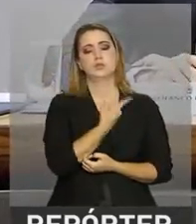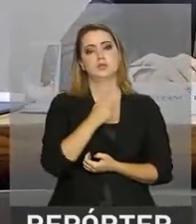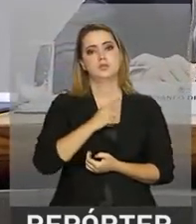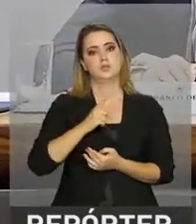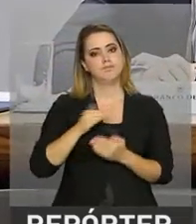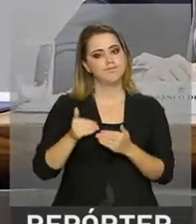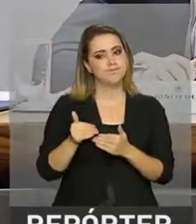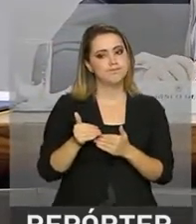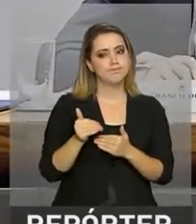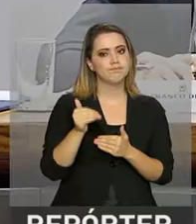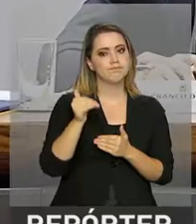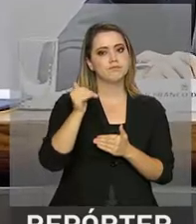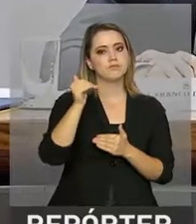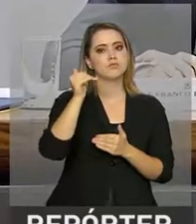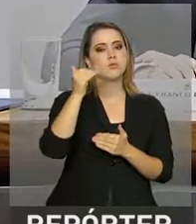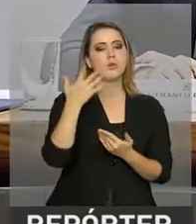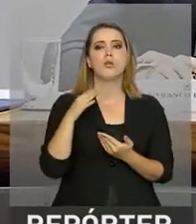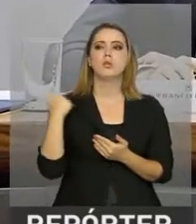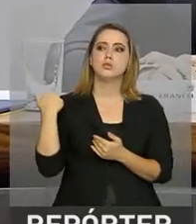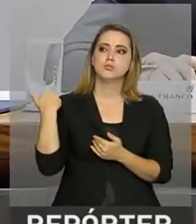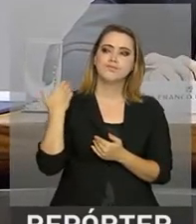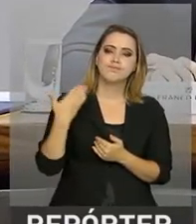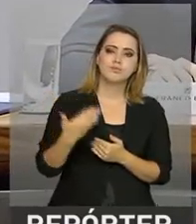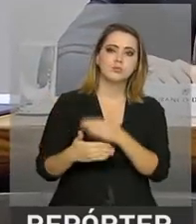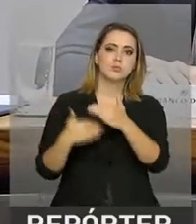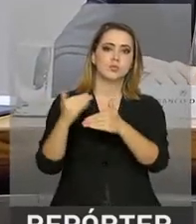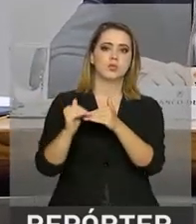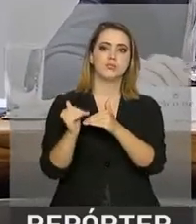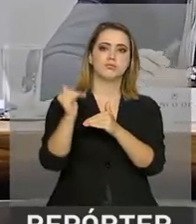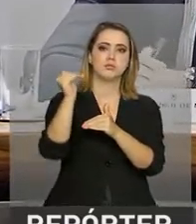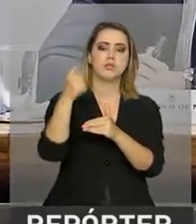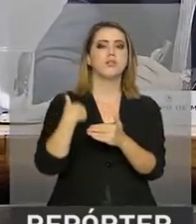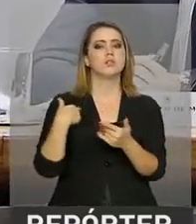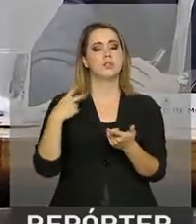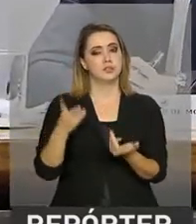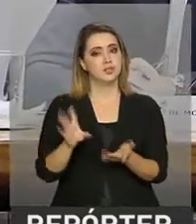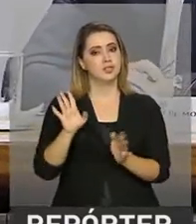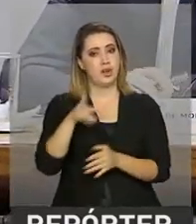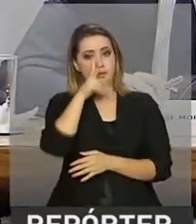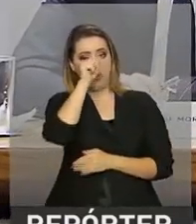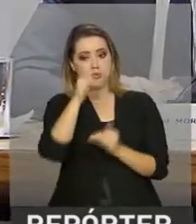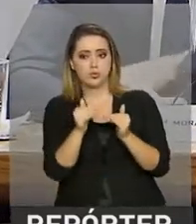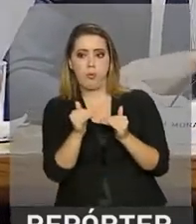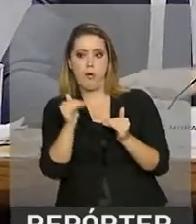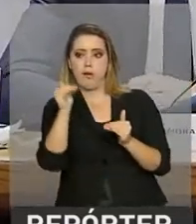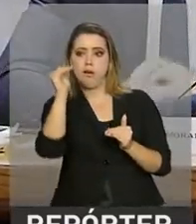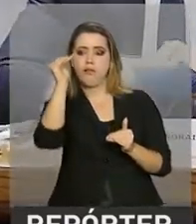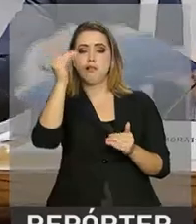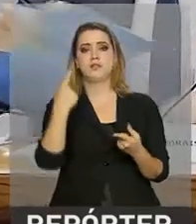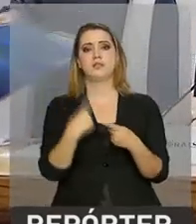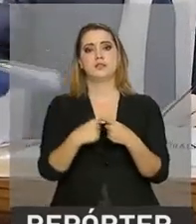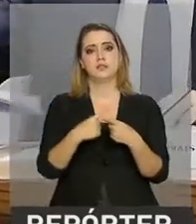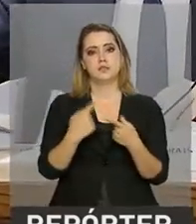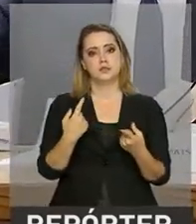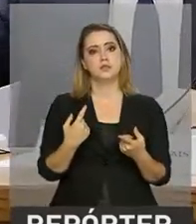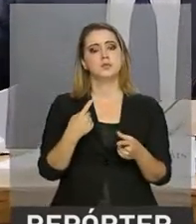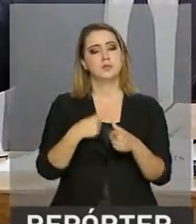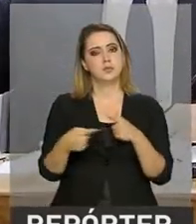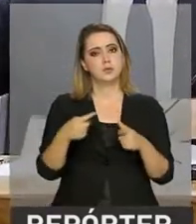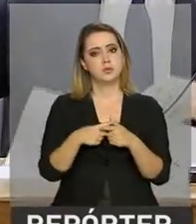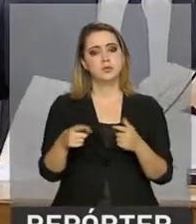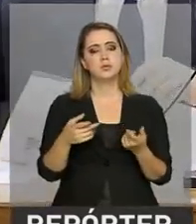trajetória ascendente nos últimos anos é muito fortemente ascendente em função das consequências da